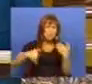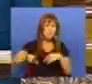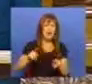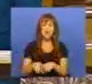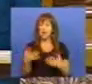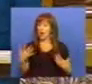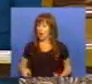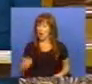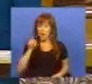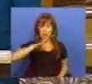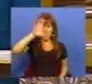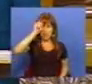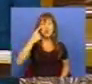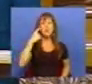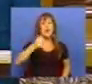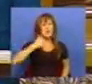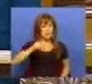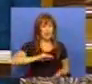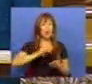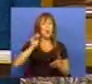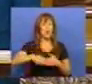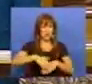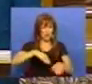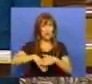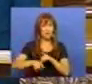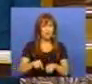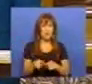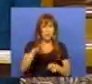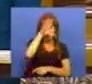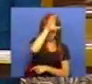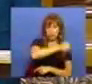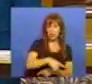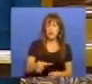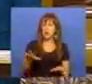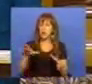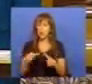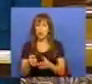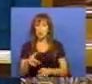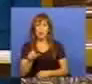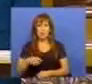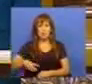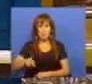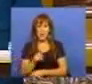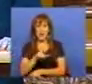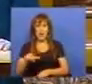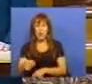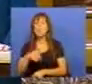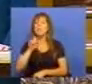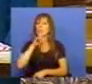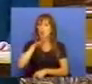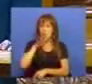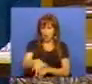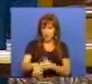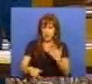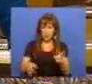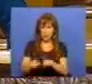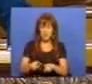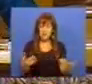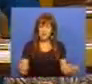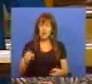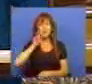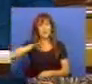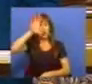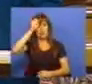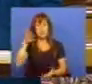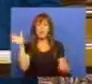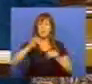atual Ministra conhece bem o contrato estabelecido entre o Estado e o Grupo Melo. Podemos mesmo dizer que, sendo a Senhora